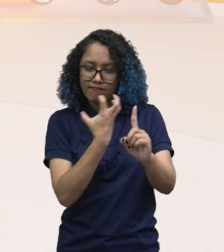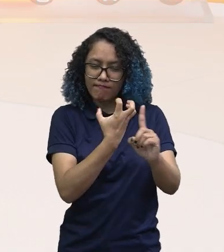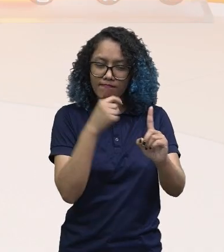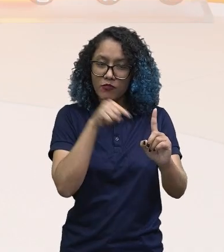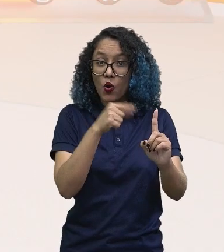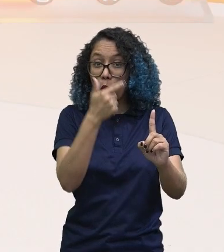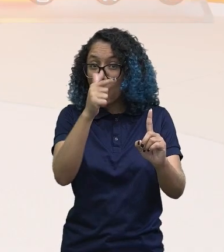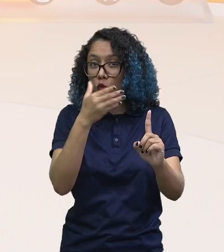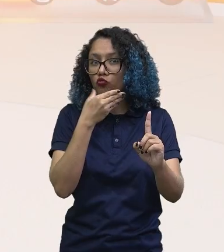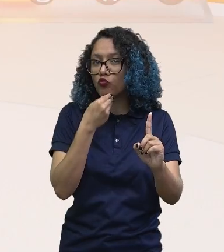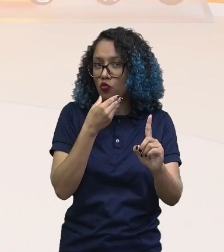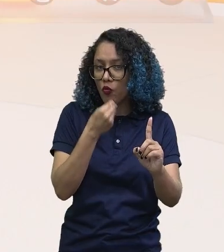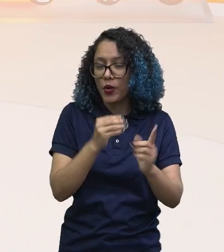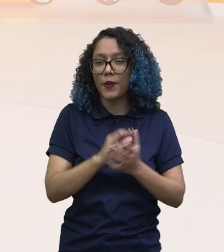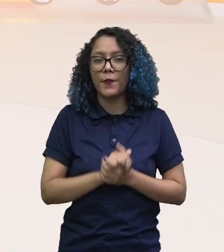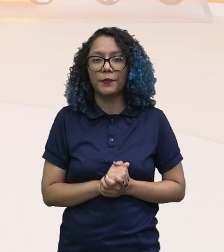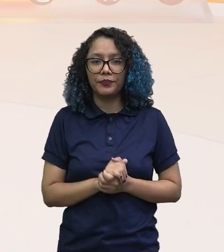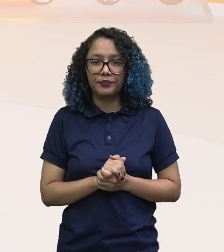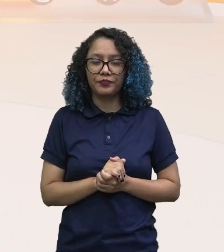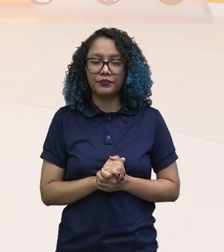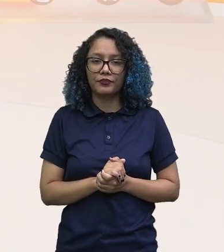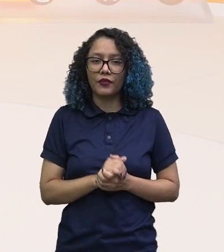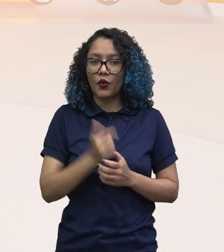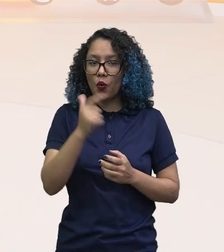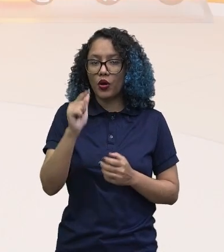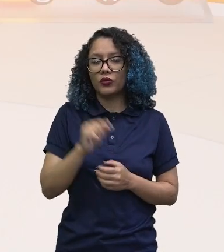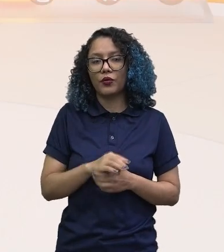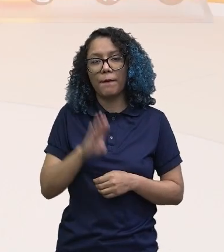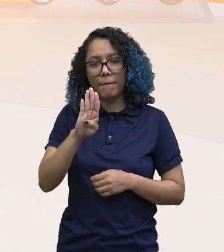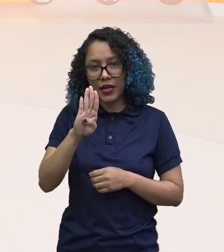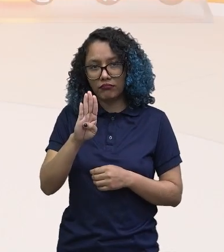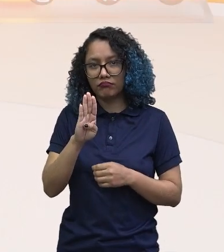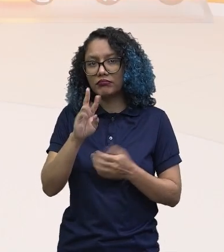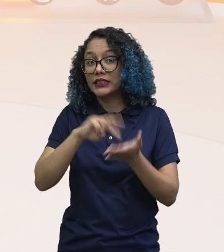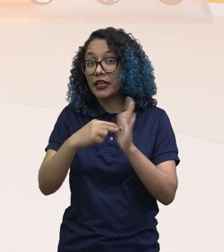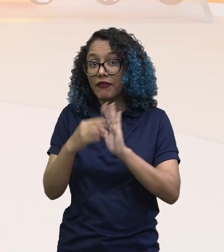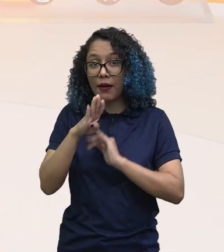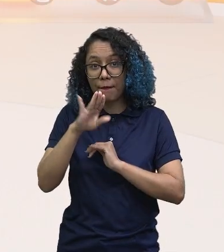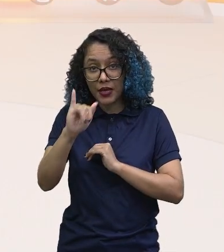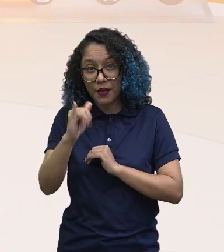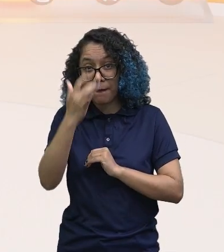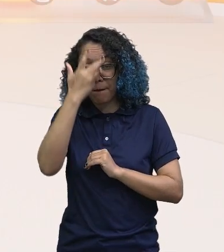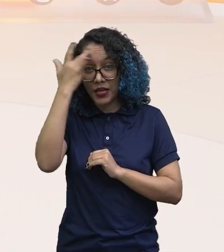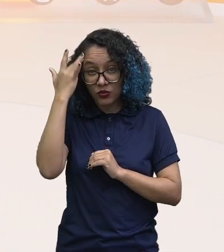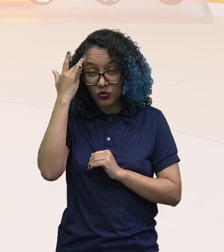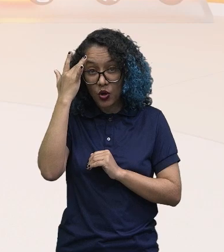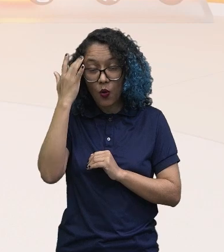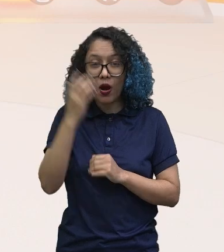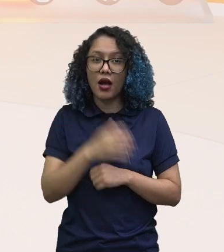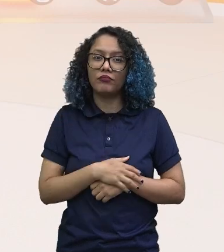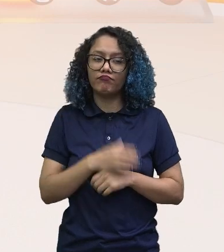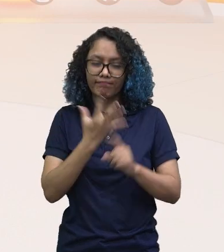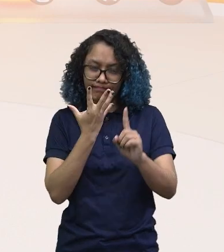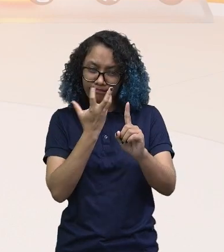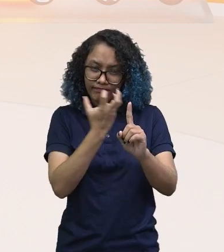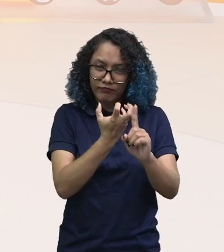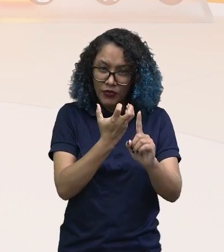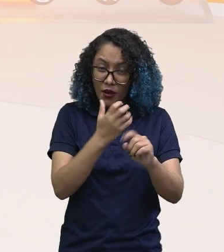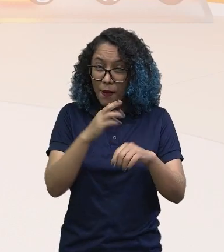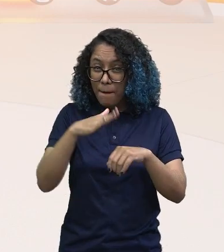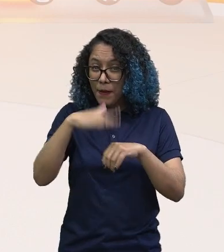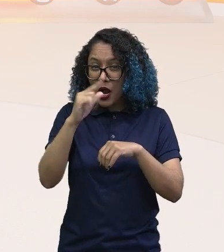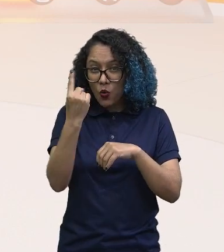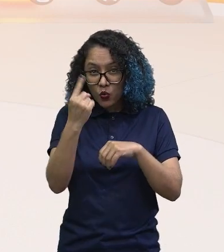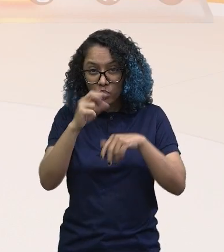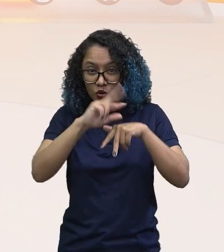atração por outros homens. B, de bissexuais, pessoas que sentem atração por mais de um